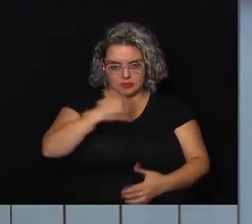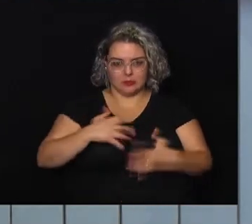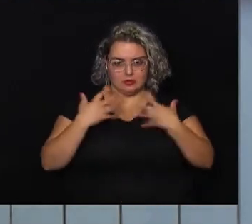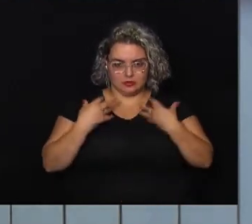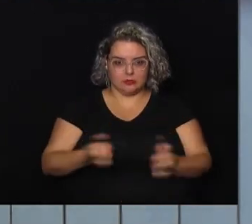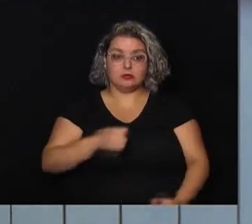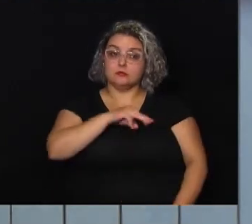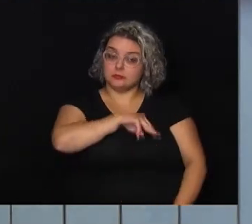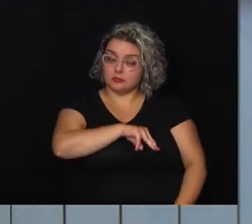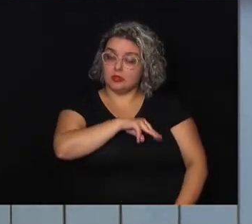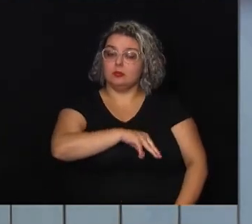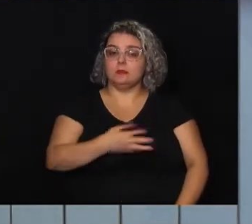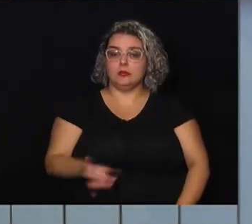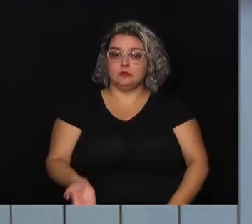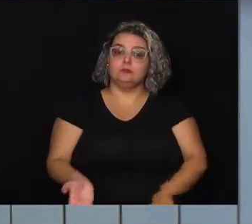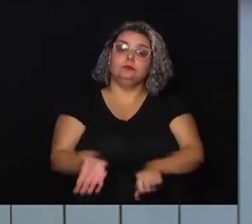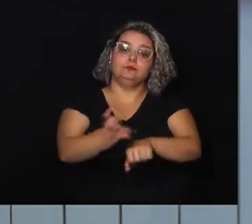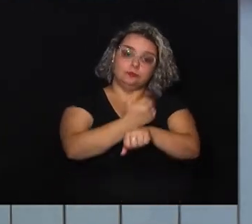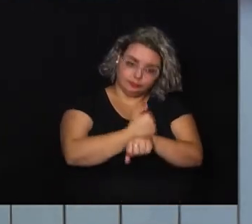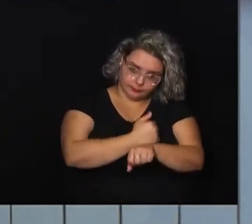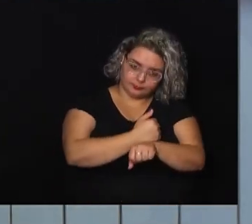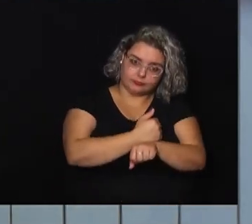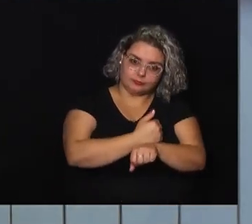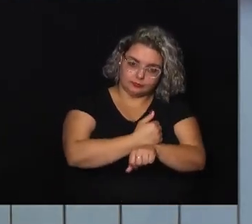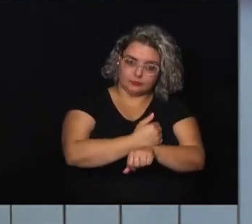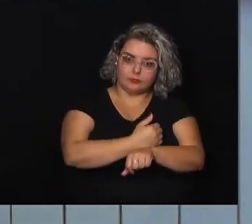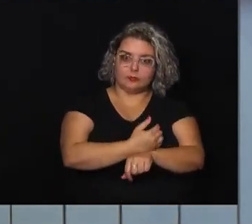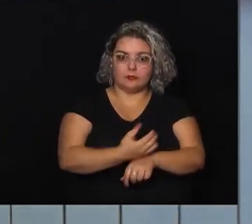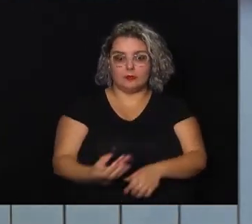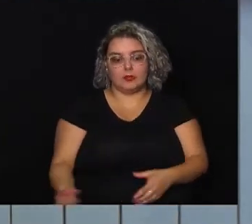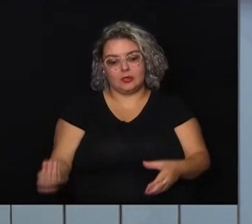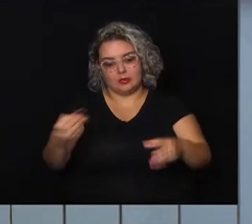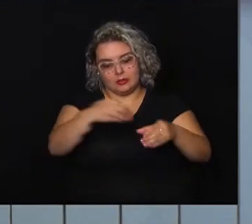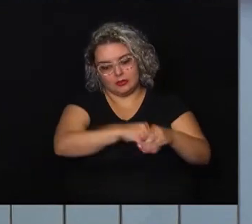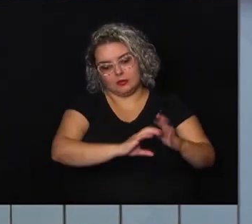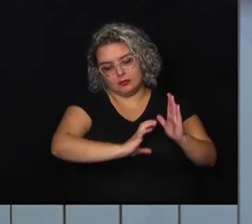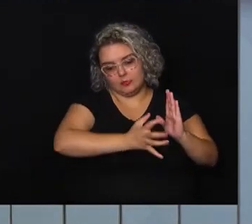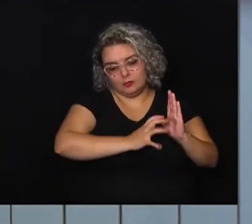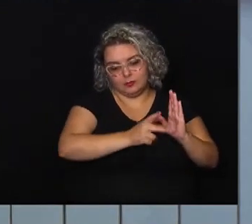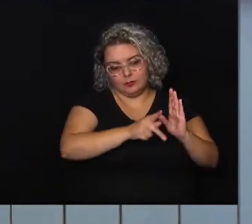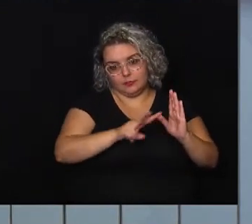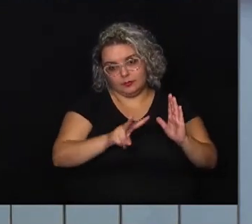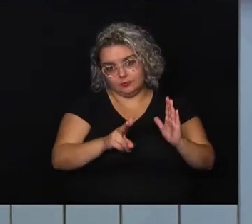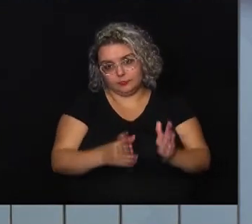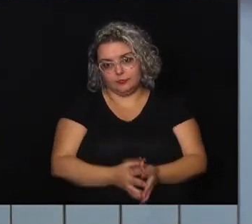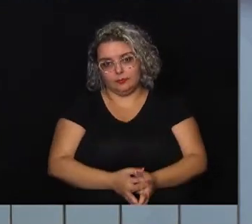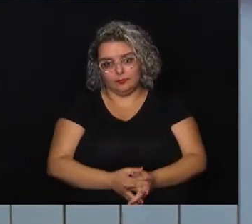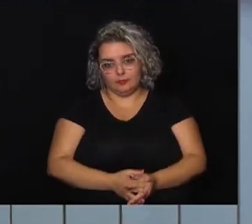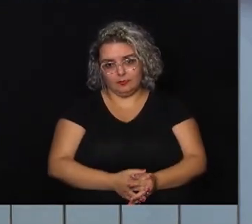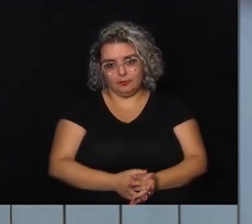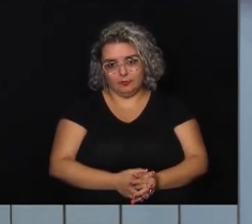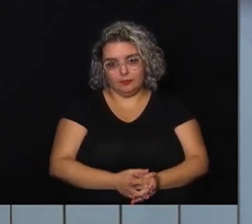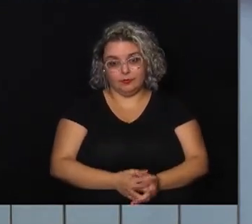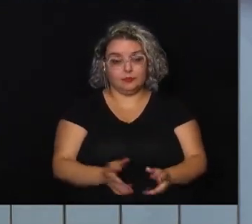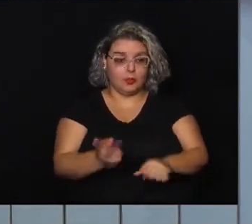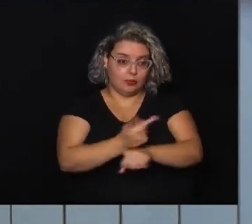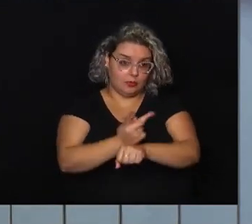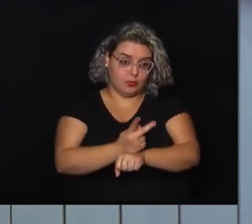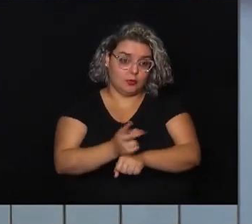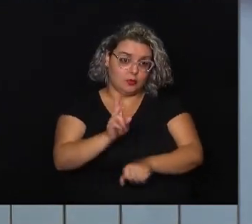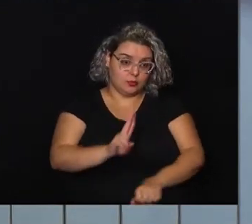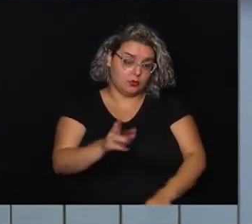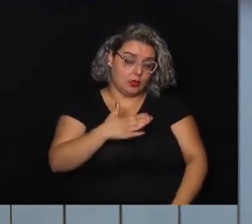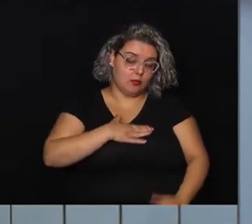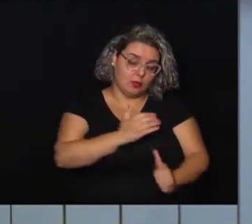missão, né? Antes mesmo de estar no Partido Verde, e eu procuro assim, usar o mandato